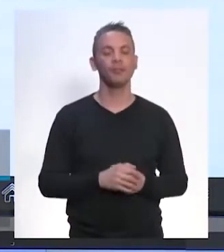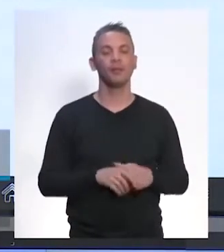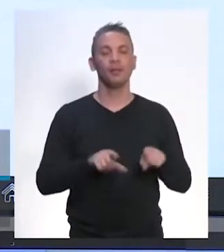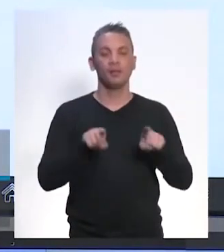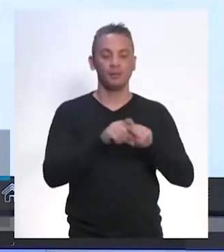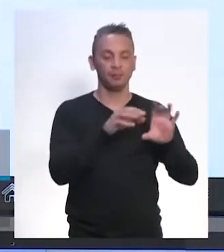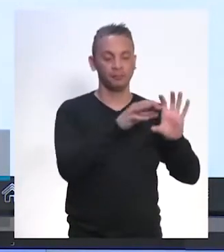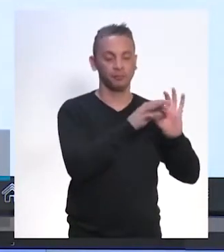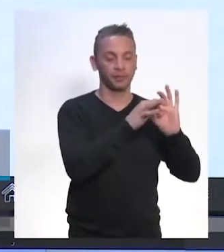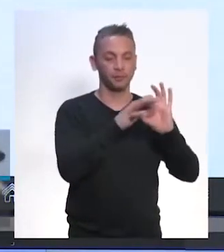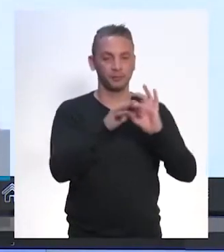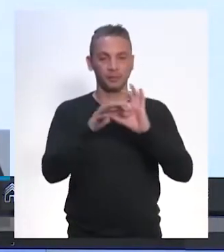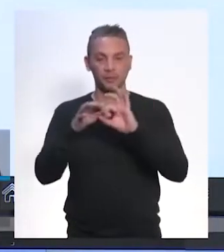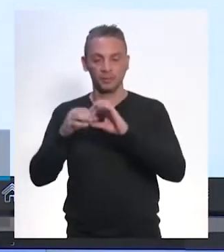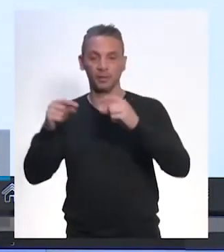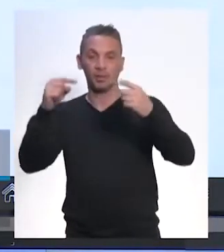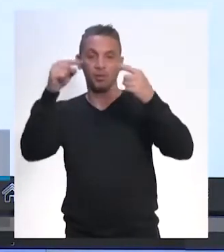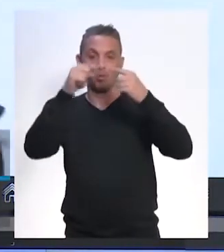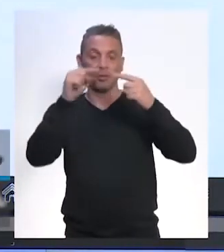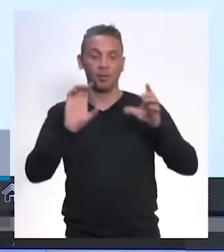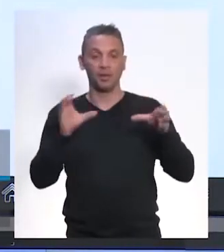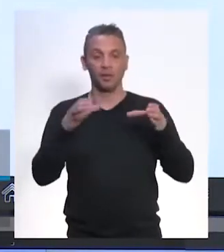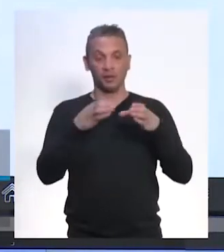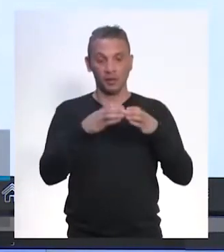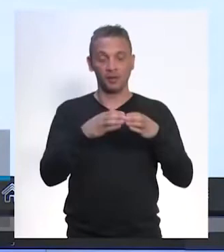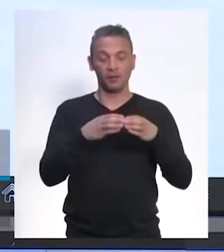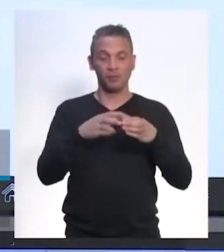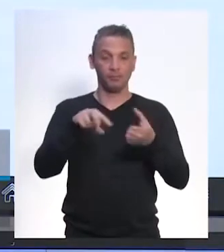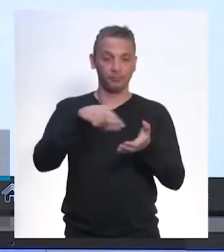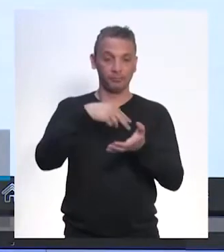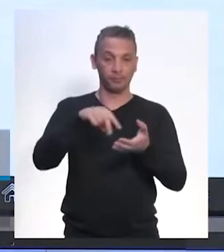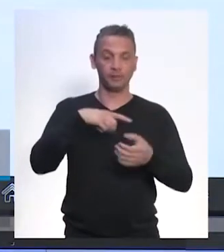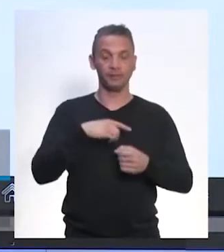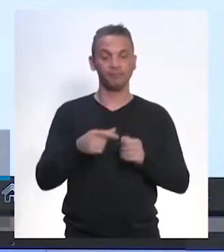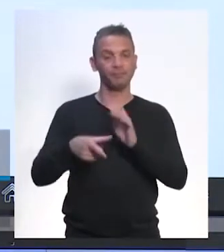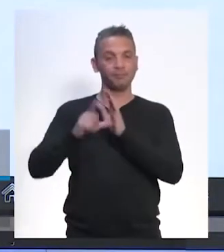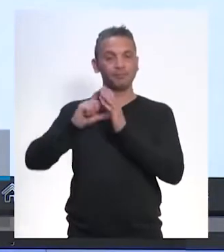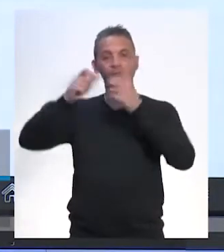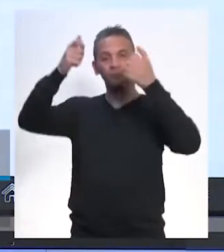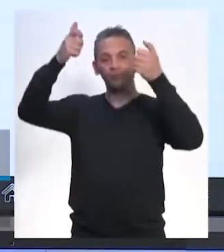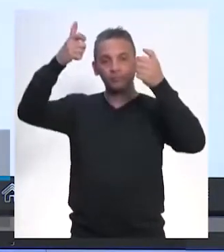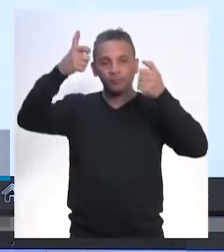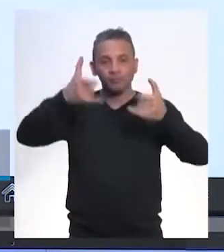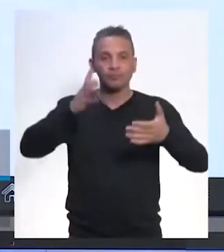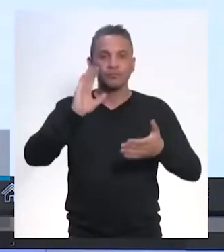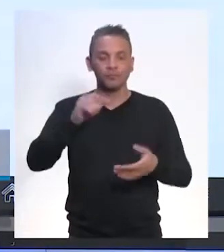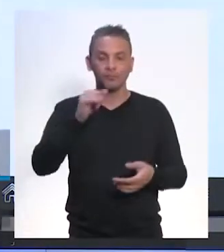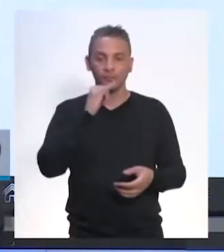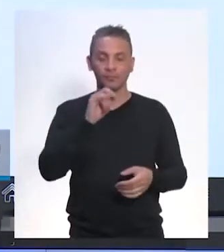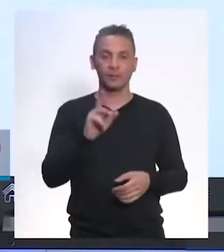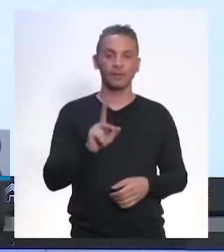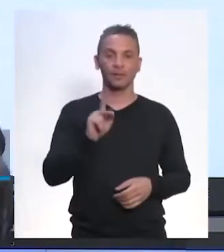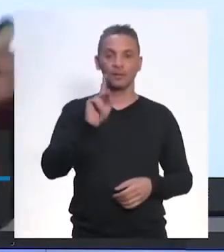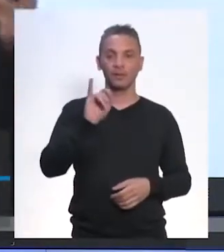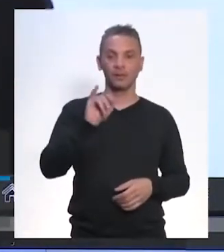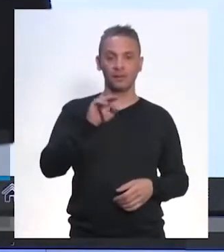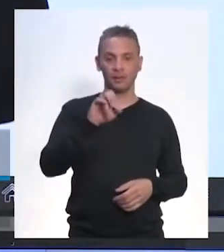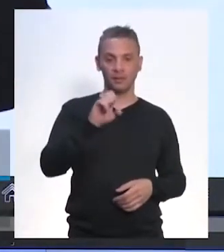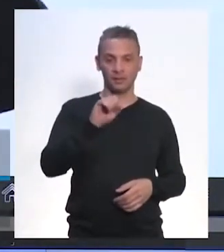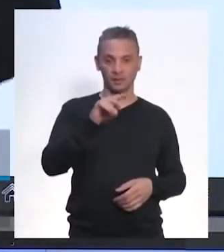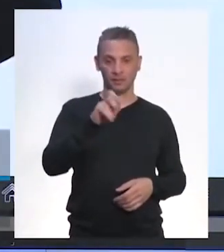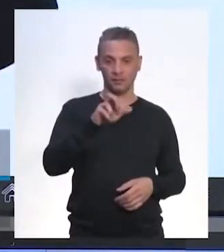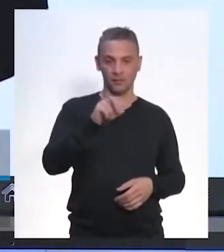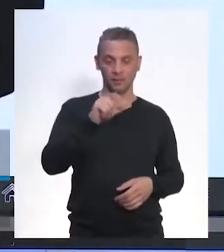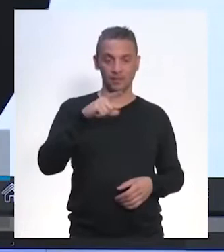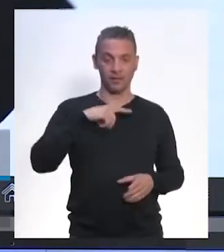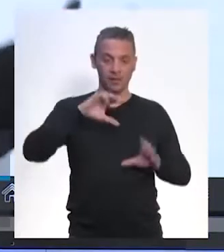sincronicidade e harmonia entre os integrantes do corpo de baile. Lembra que a gente já citou em alguns momentos lá atrás a questão da quinesfera? Tá? Você tem,